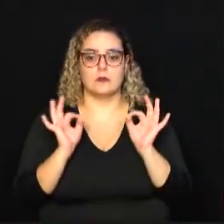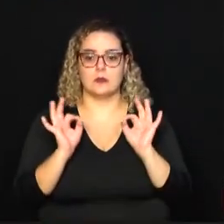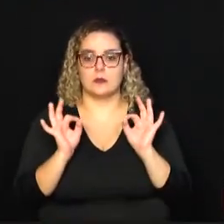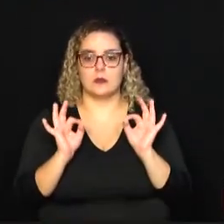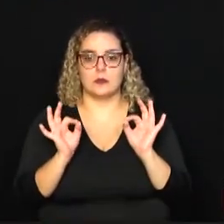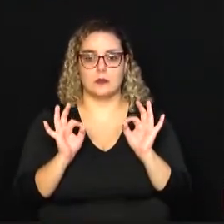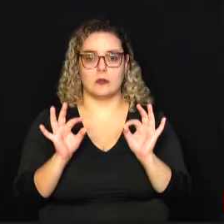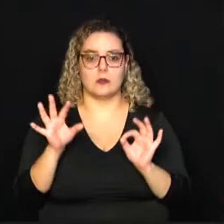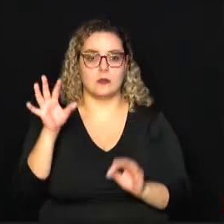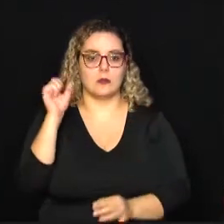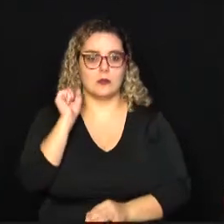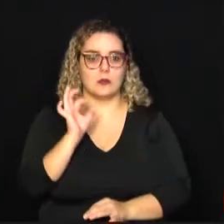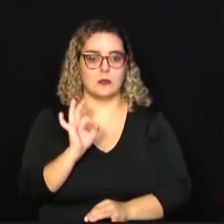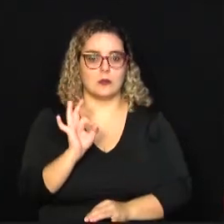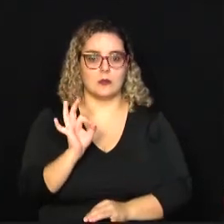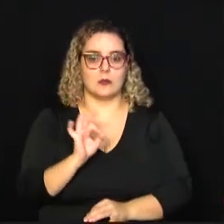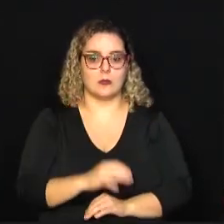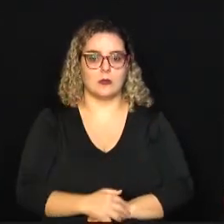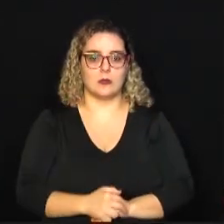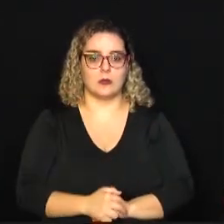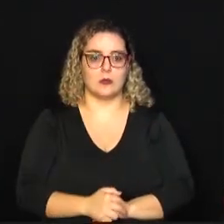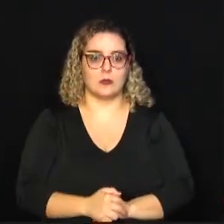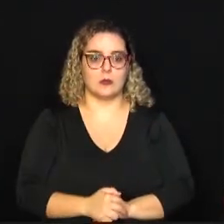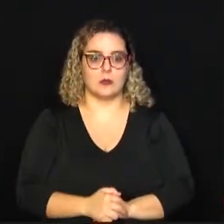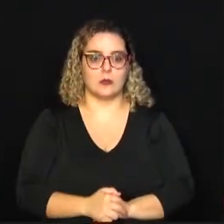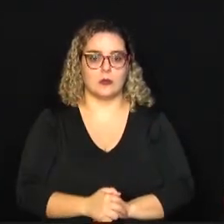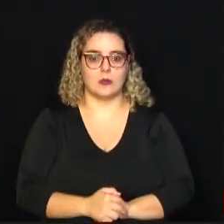Eu não estou te ouvindo, não sei se alguém...